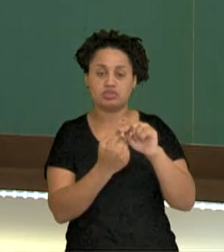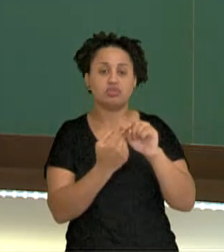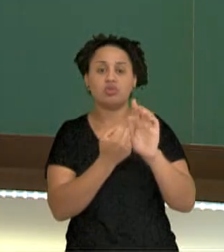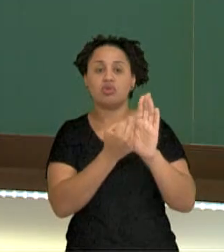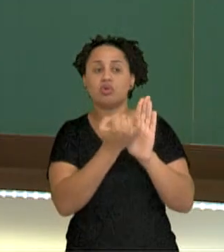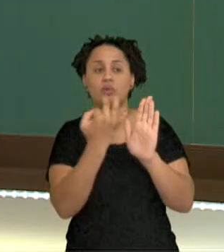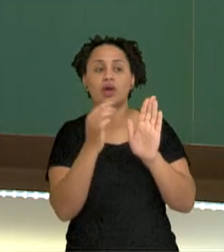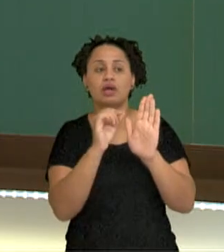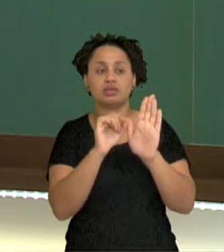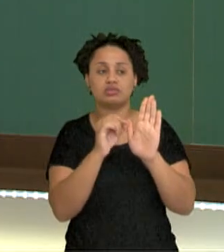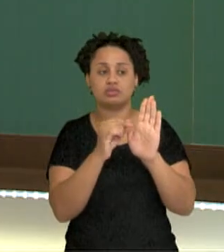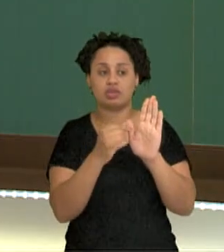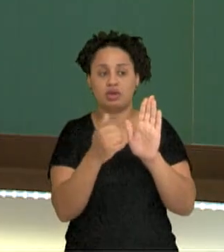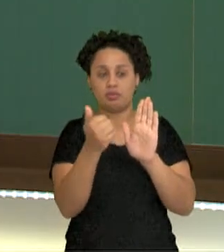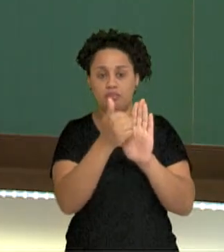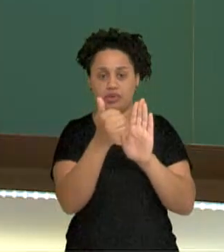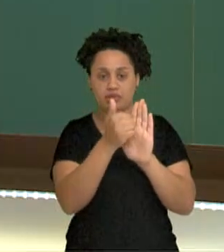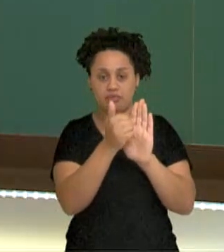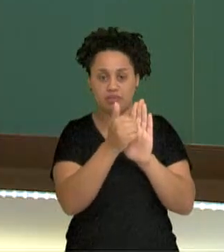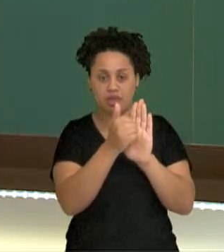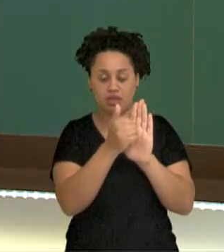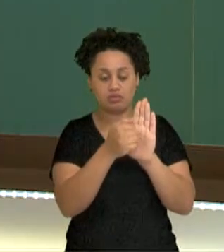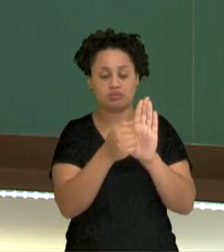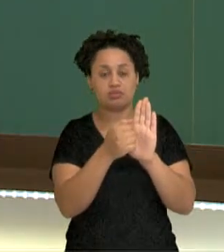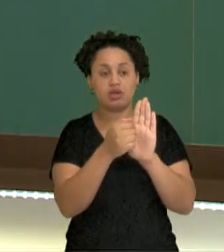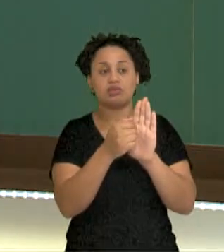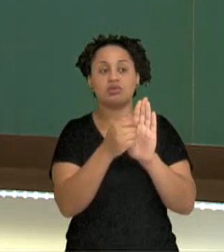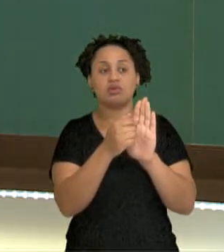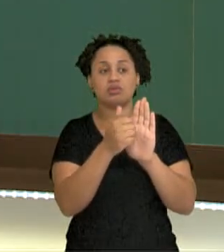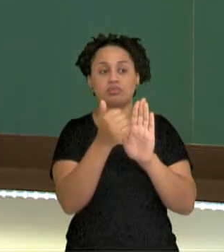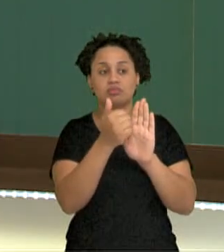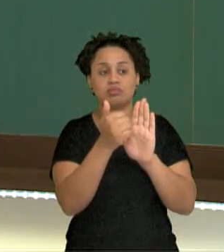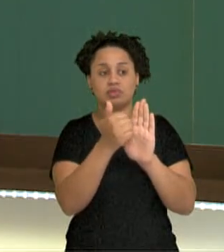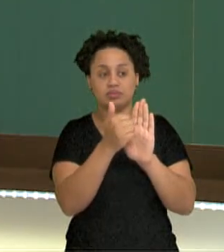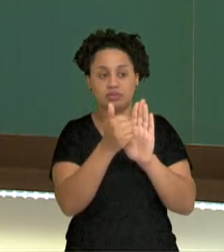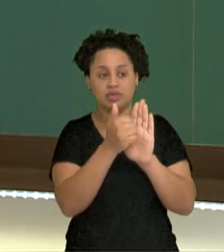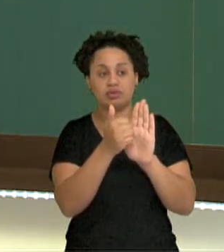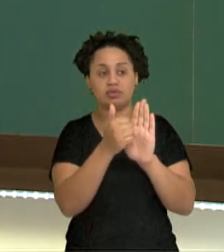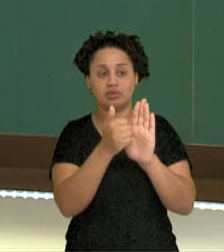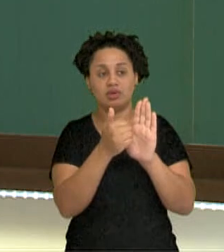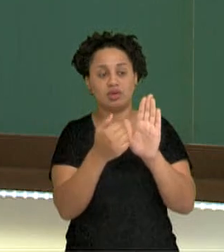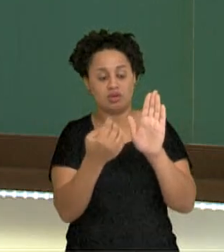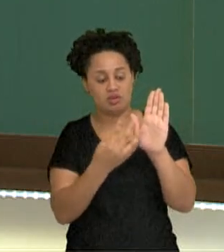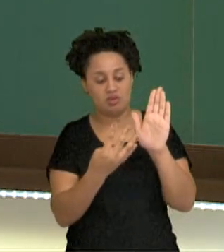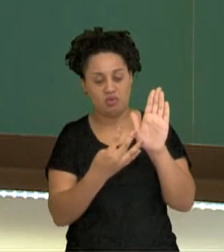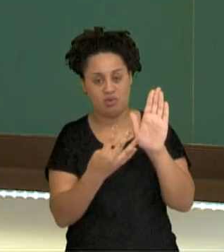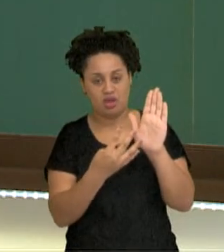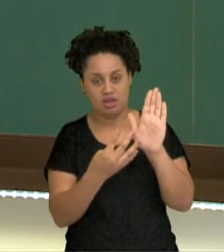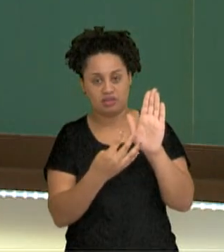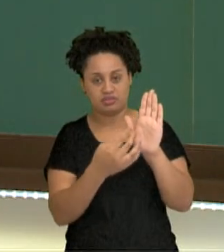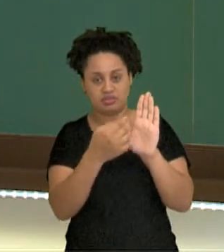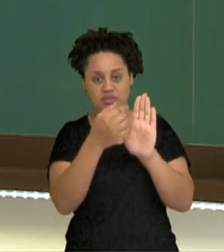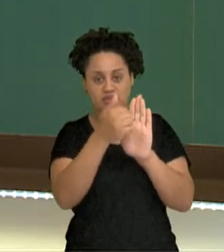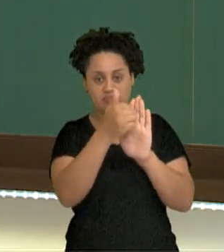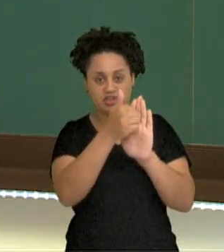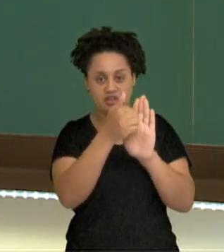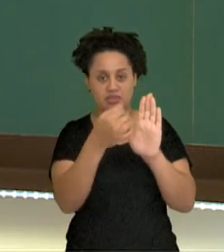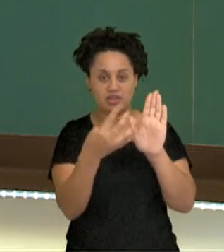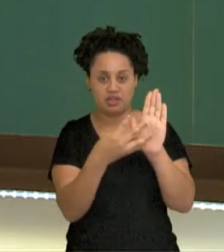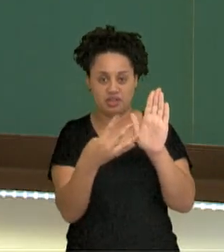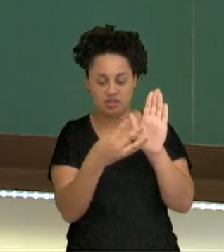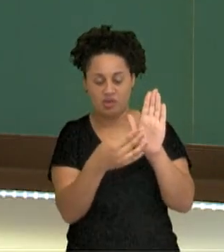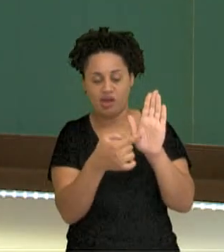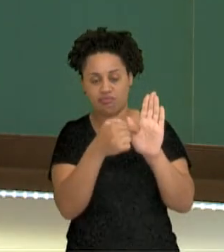à direita? O primeiro e o terceiro. Opa, o primeiro e o quarto, né? O quarto, primeiro e quarto,